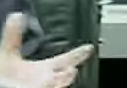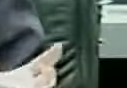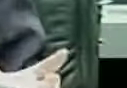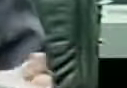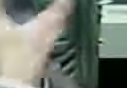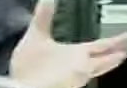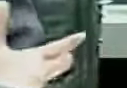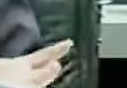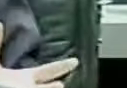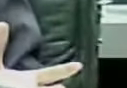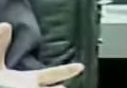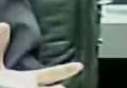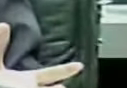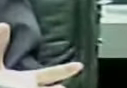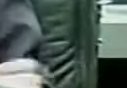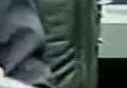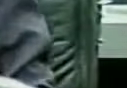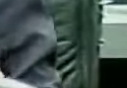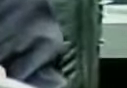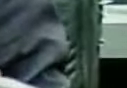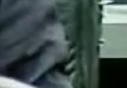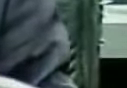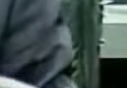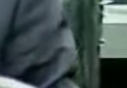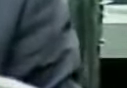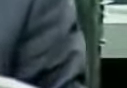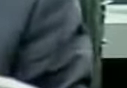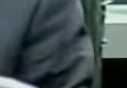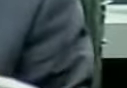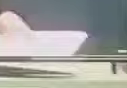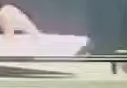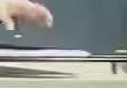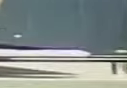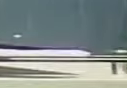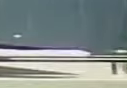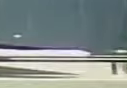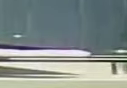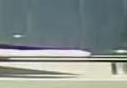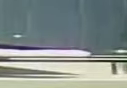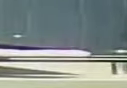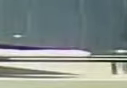alguém está enganando ele nessa história aí. Obrigado. Obrigado, deputado Zé